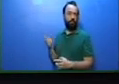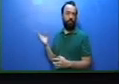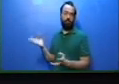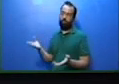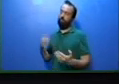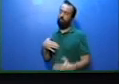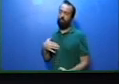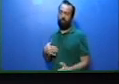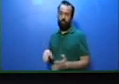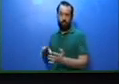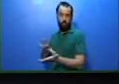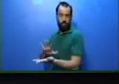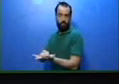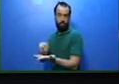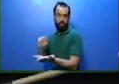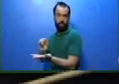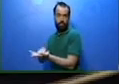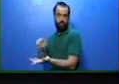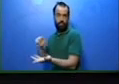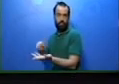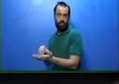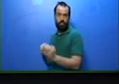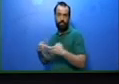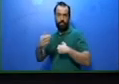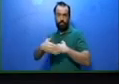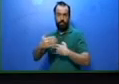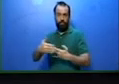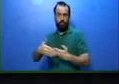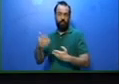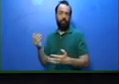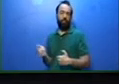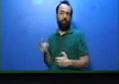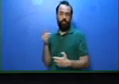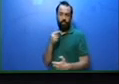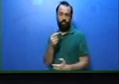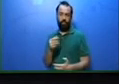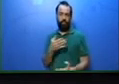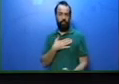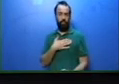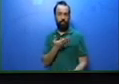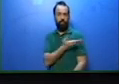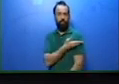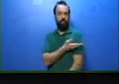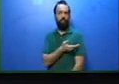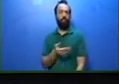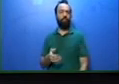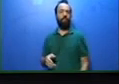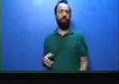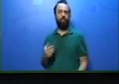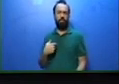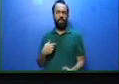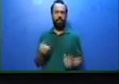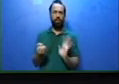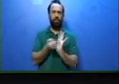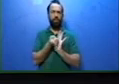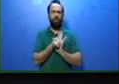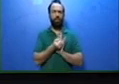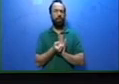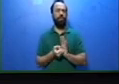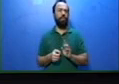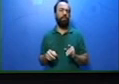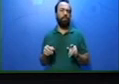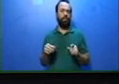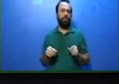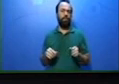Ara, eu colei dele. Devia receber a mesma nota. É certo que ele fez,